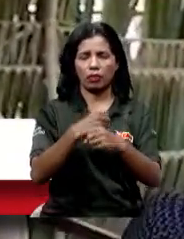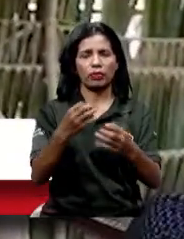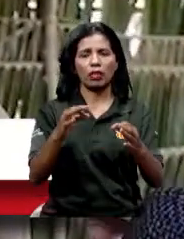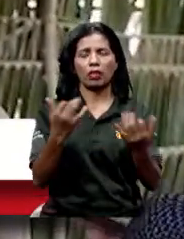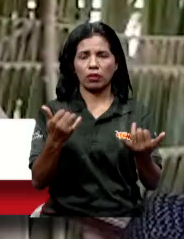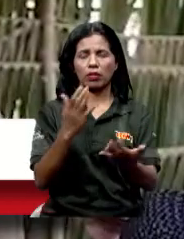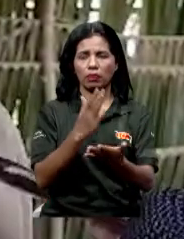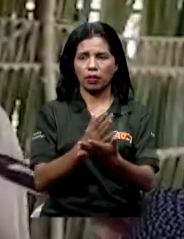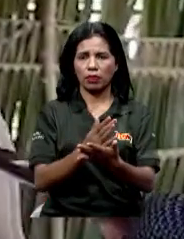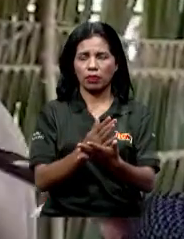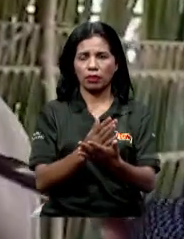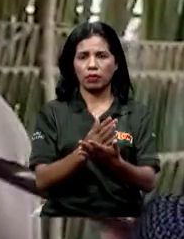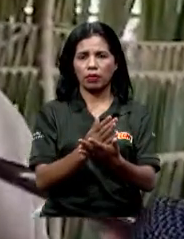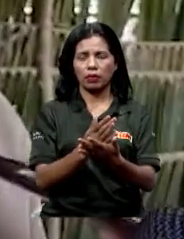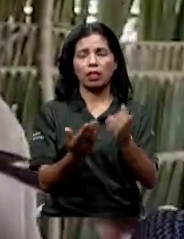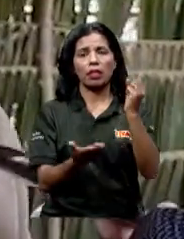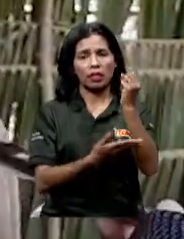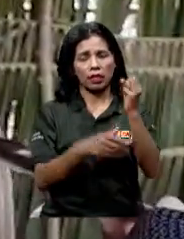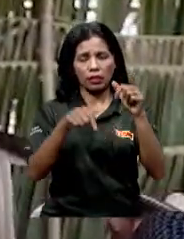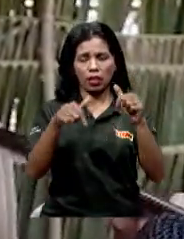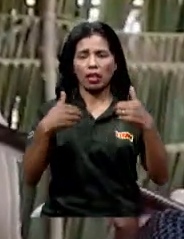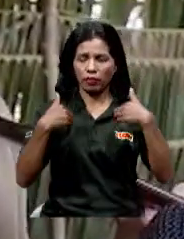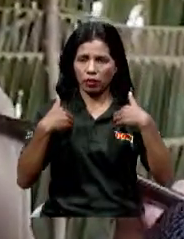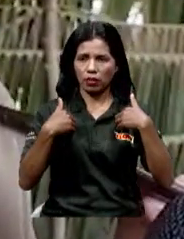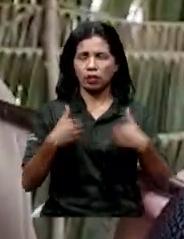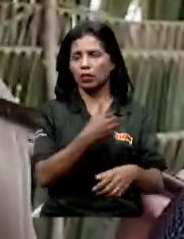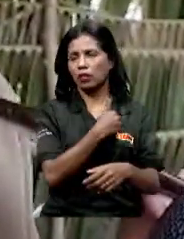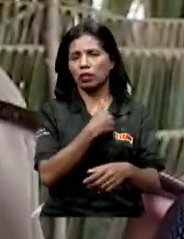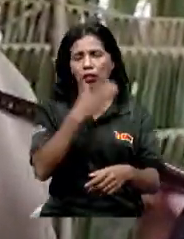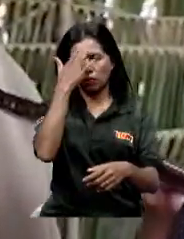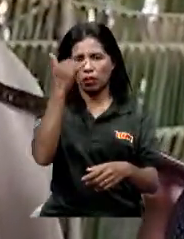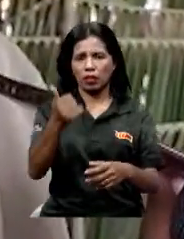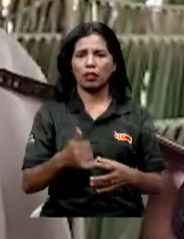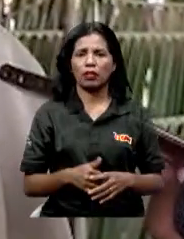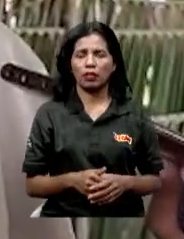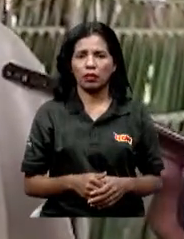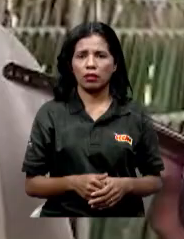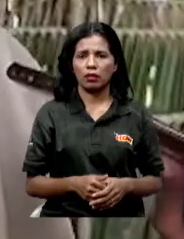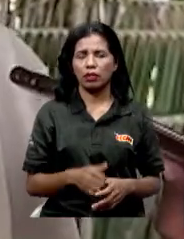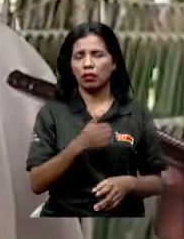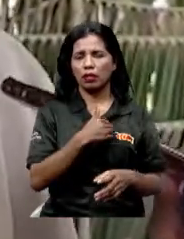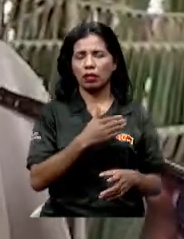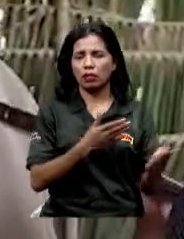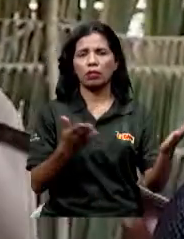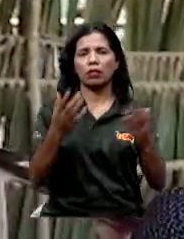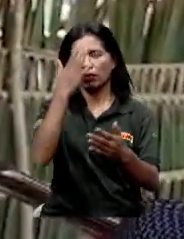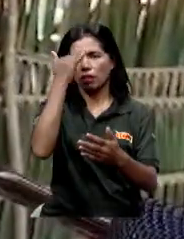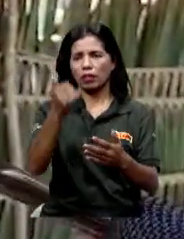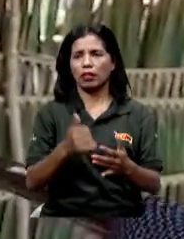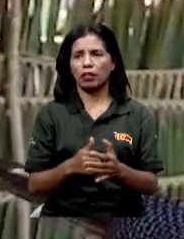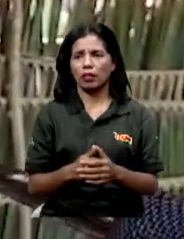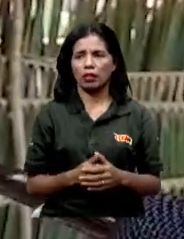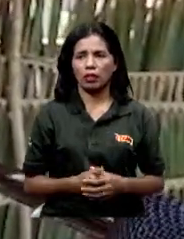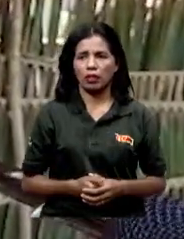aí em cima tá o que fazendo aí o nosso dinheiro se deu como estamos a ser cari estamos a ser se deu dar a continuação né estamos a ser tá a ser